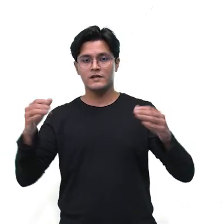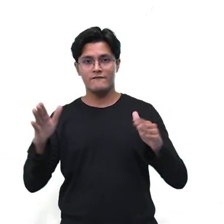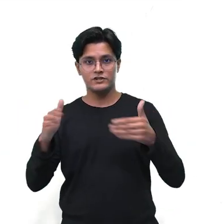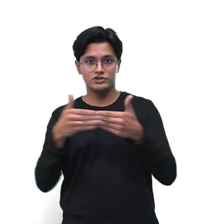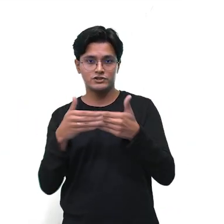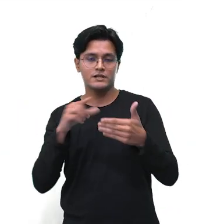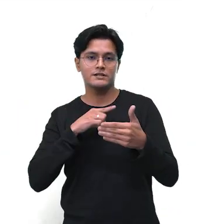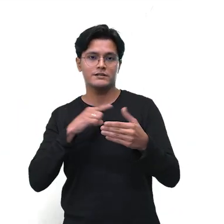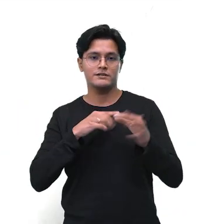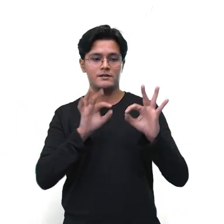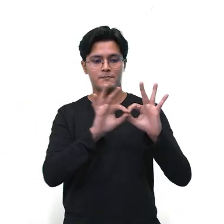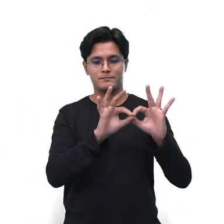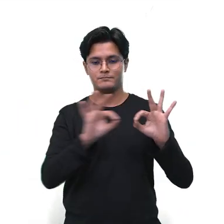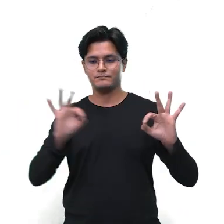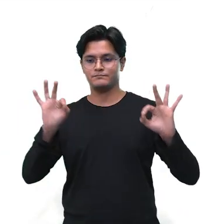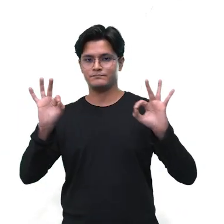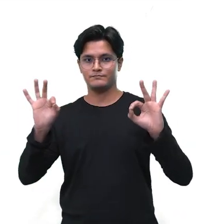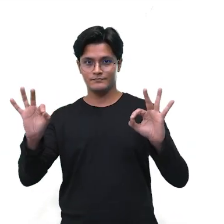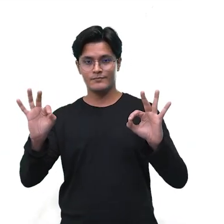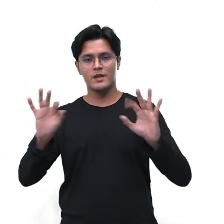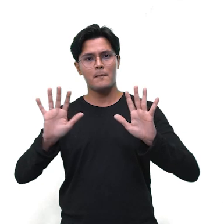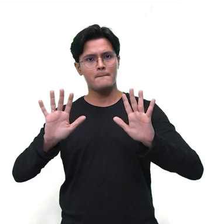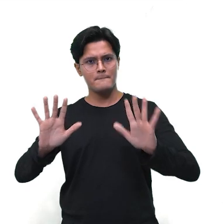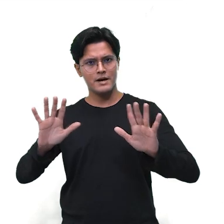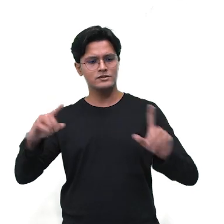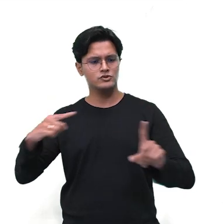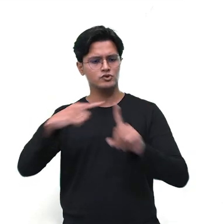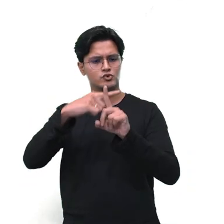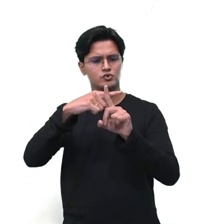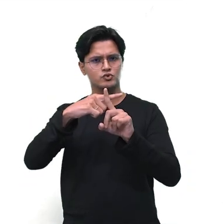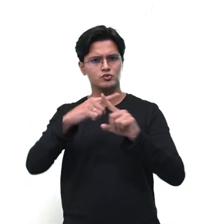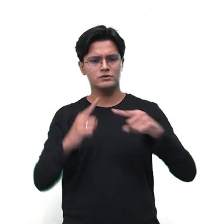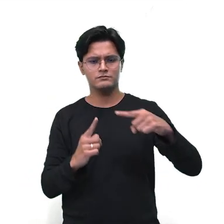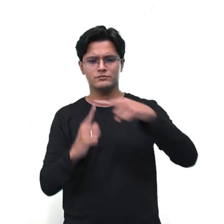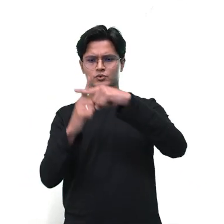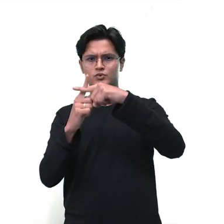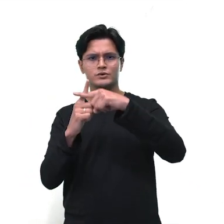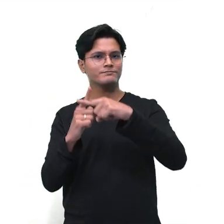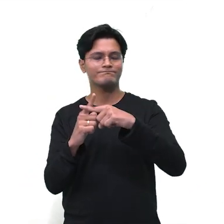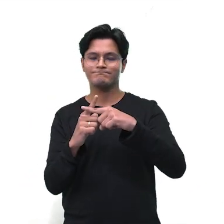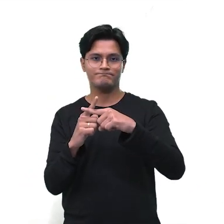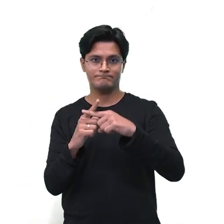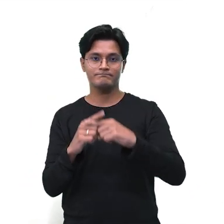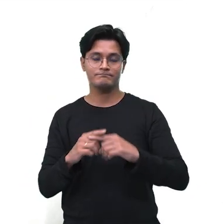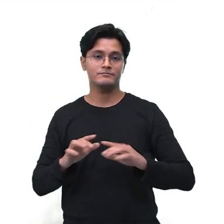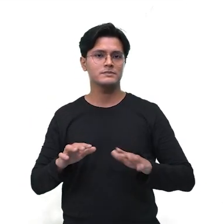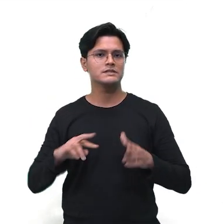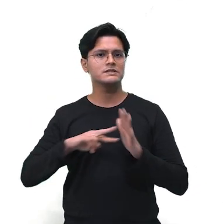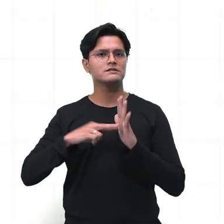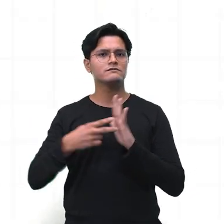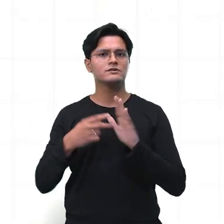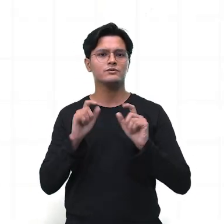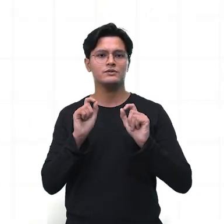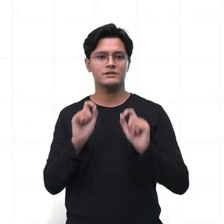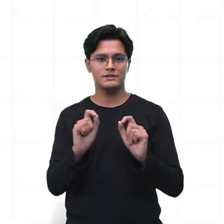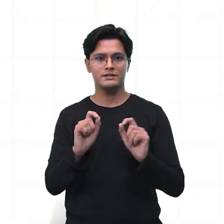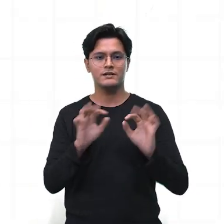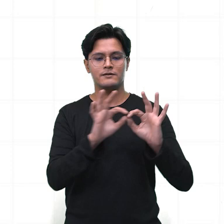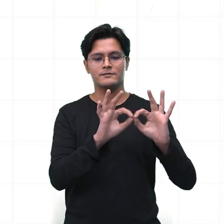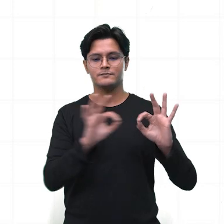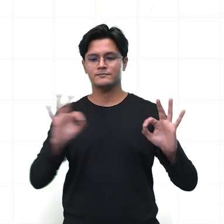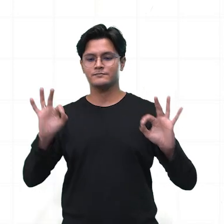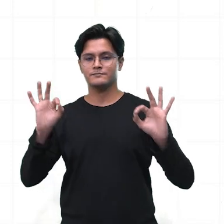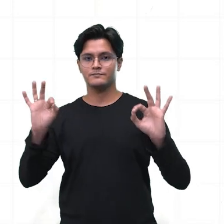reta que não se cruzam. Ou seja, esses segmentos de reta, que no caso aqui em